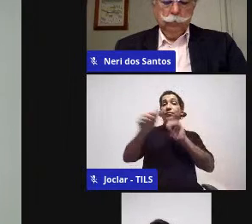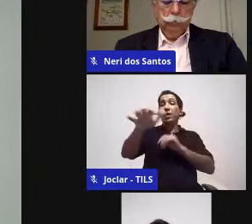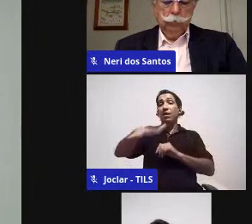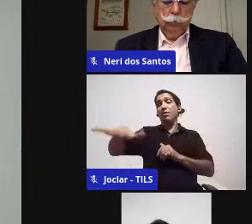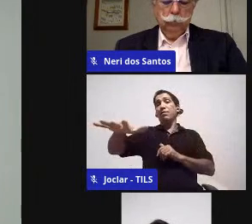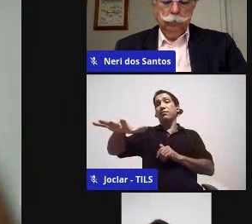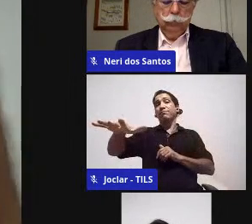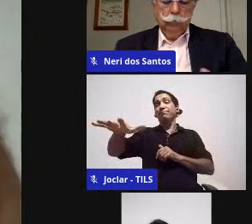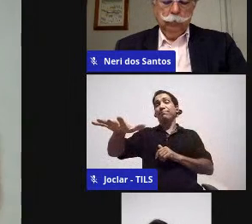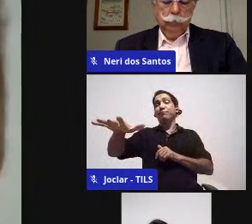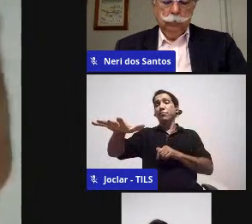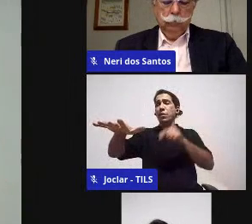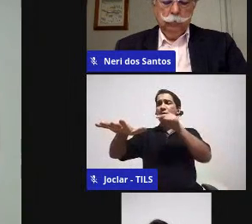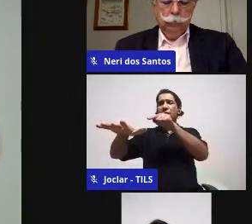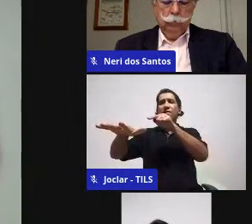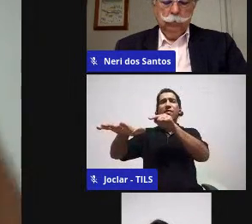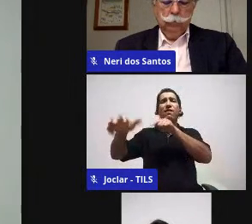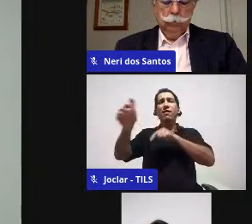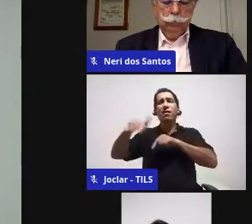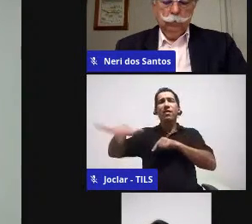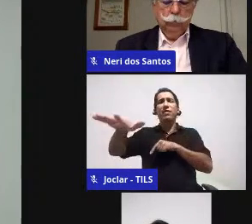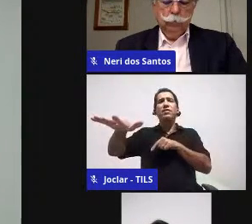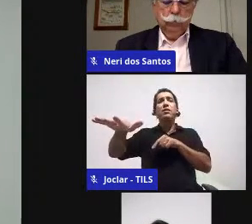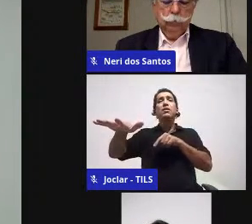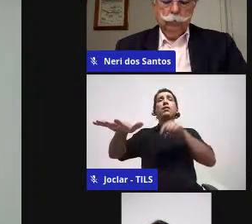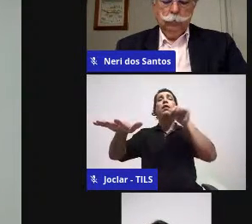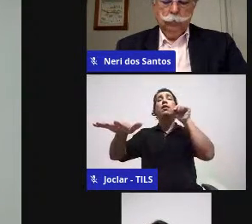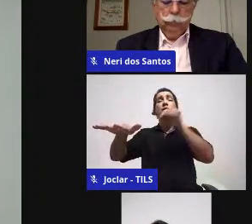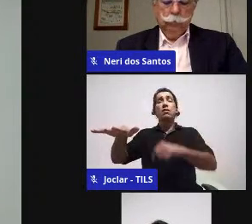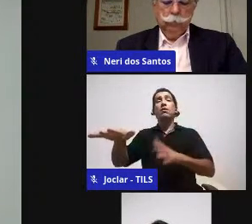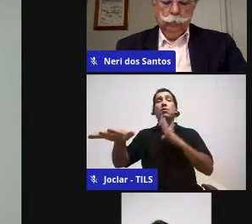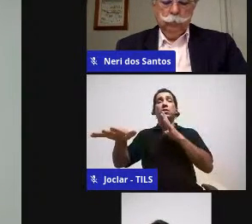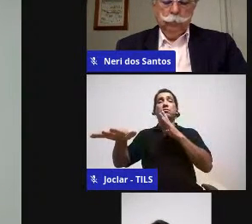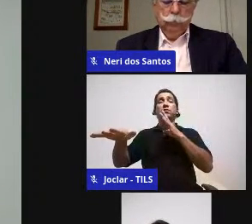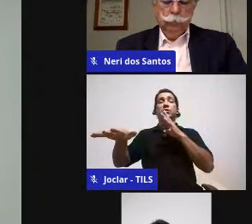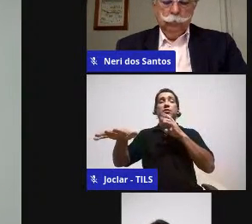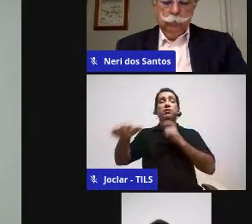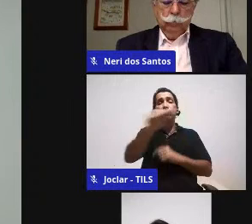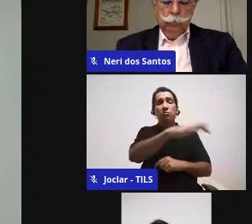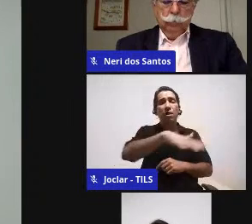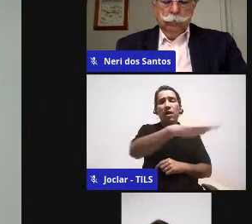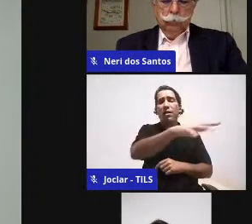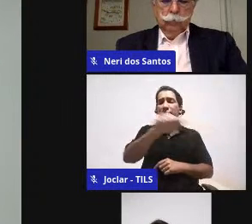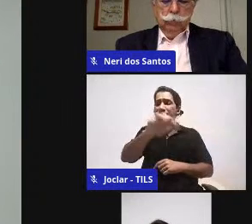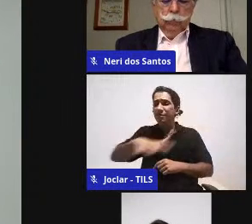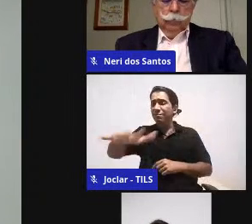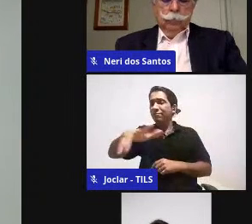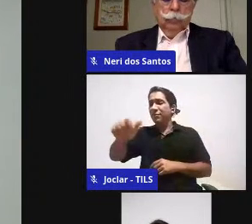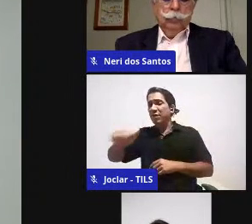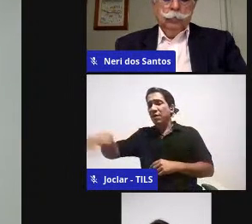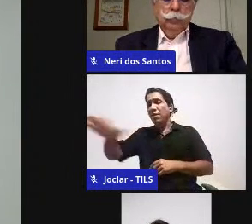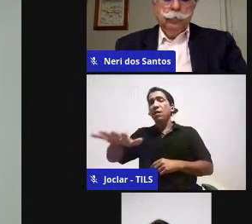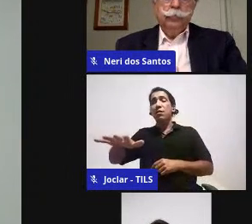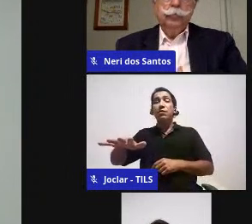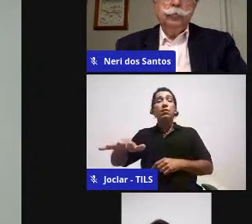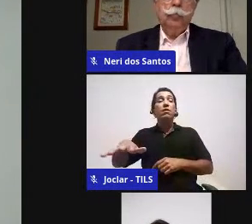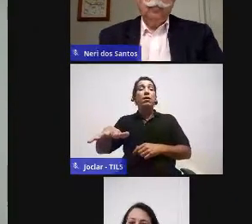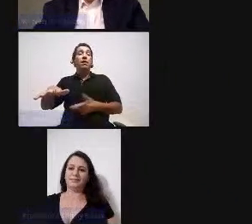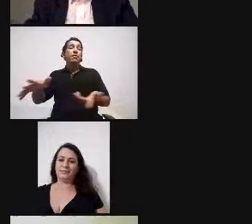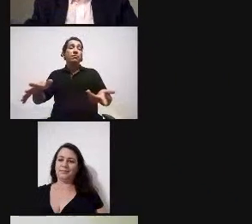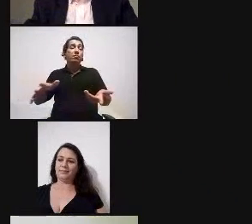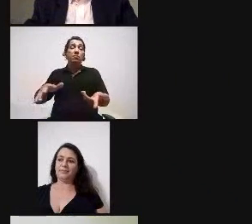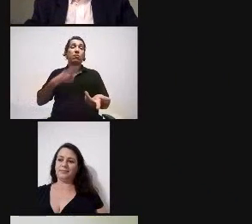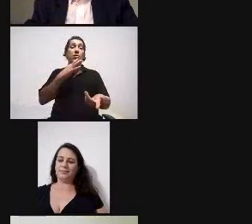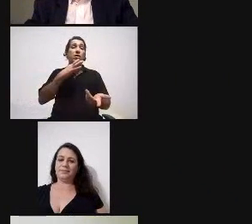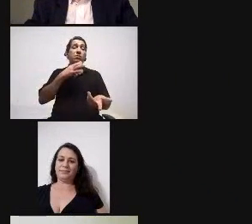hierarquia, né? Aquele chefe supremo que está lá no pedestal, ele vai cada vez menos ter relevância, né? Então, ele